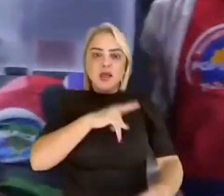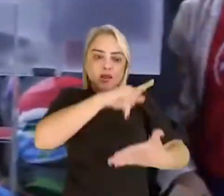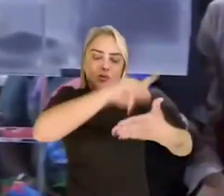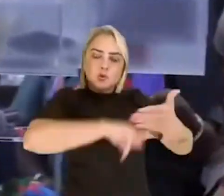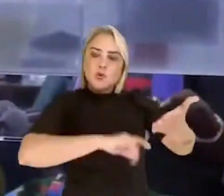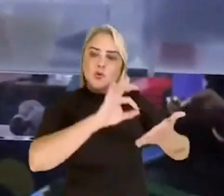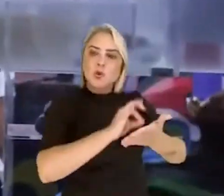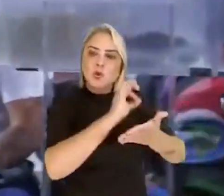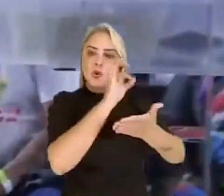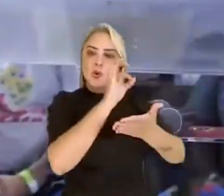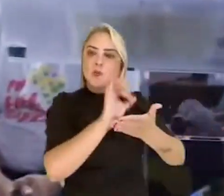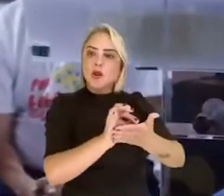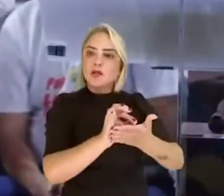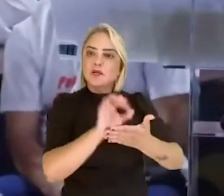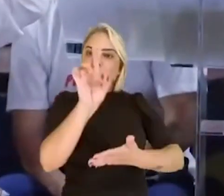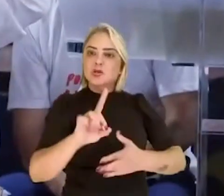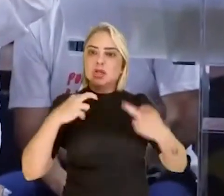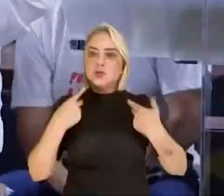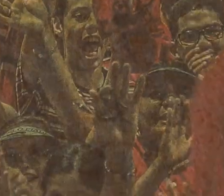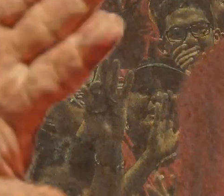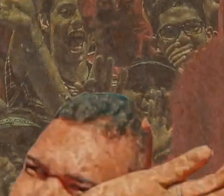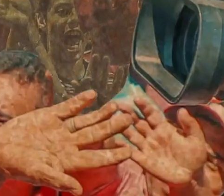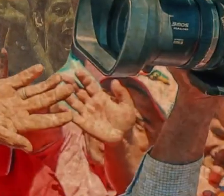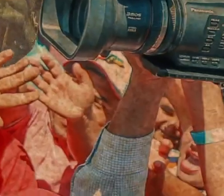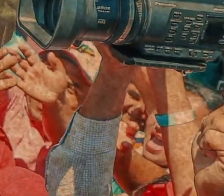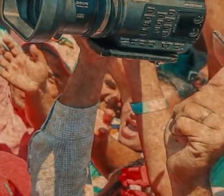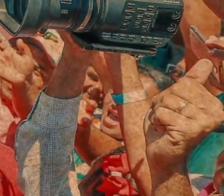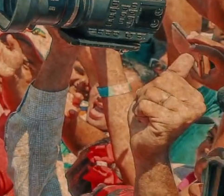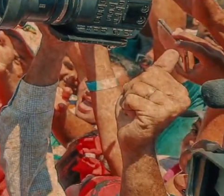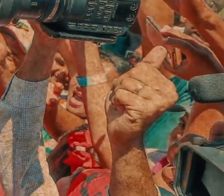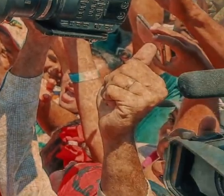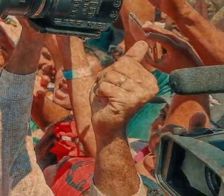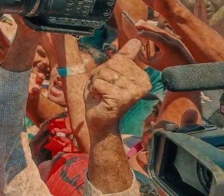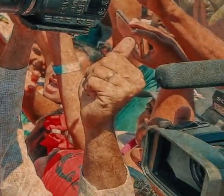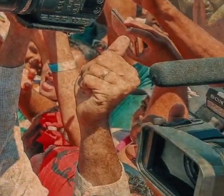dos direitos humanos e nada disso é cumprido